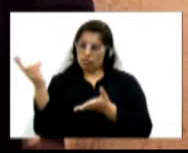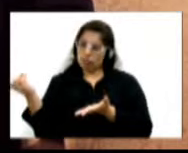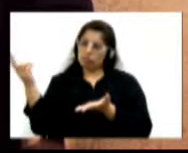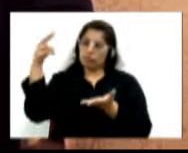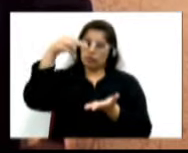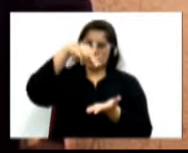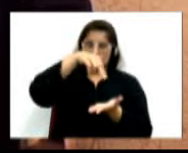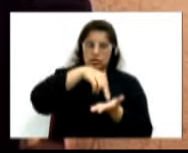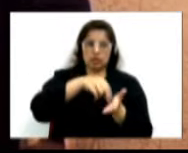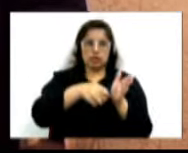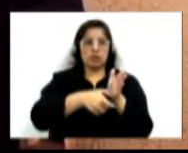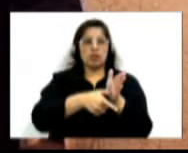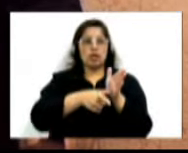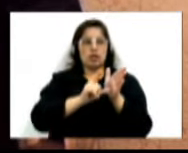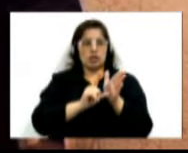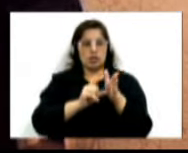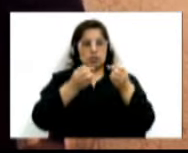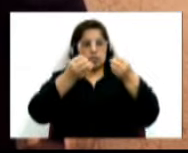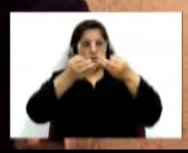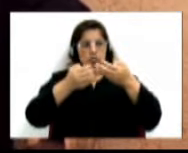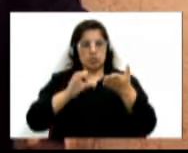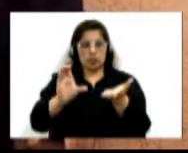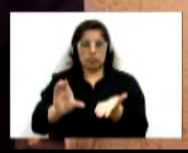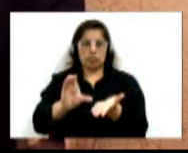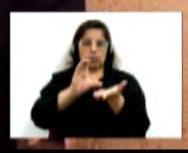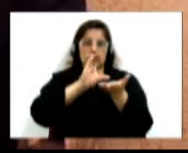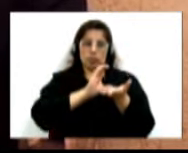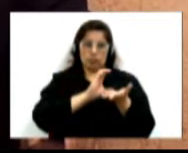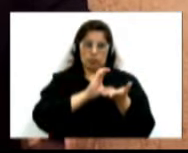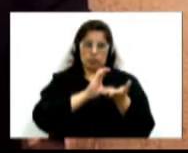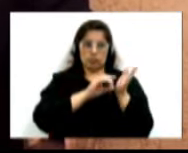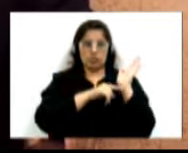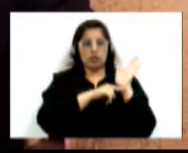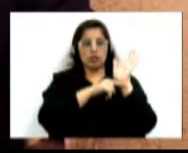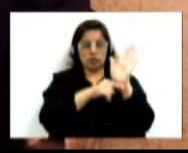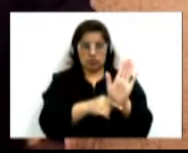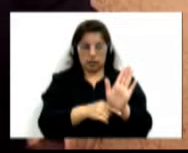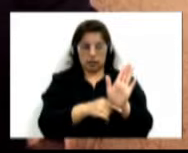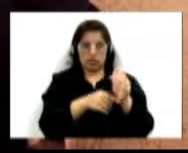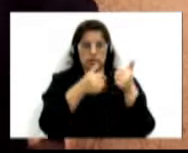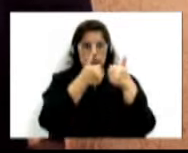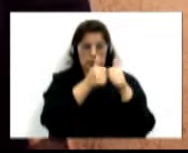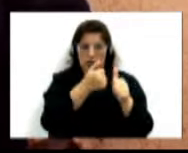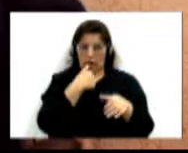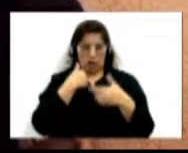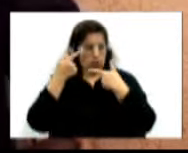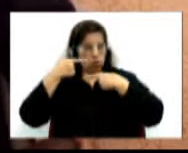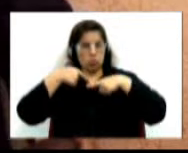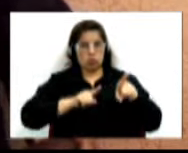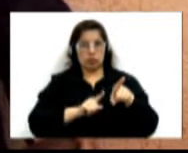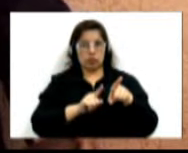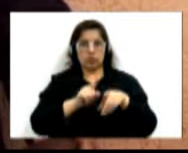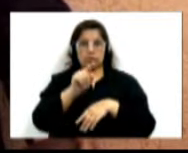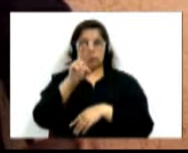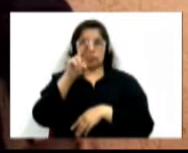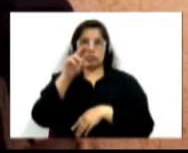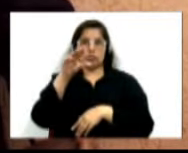a questão do subsídio dos transportes. Eu não sou contra. Eu disse isso aqui. Eu não sou contra. Nunca fui.